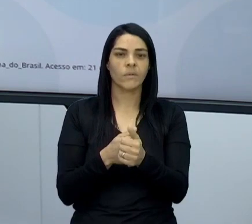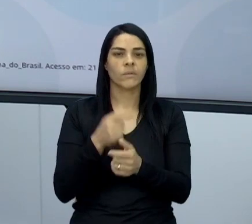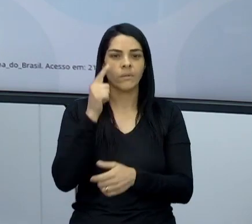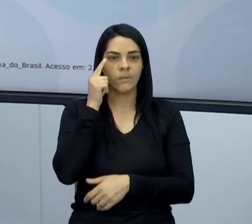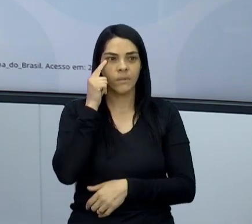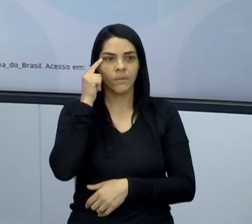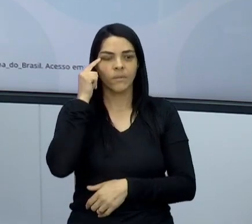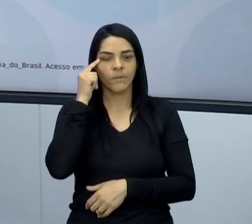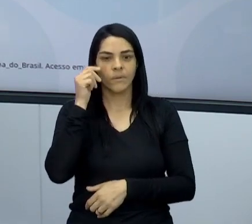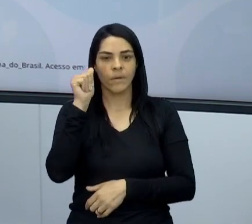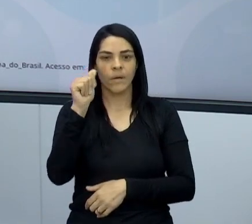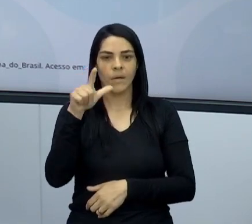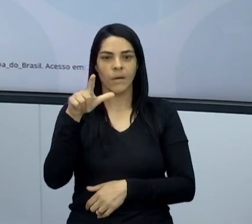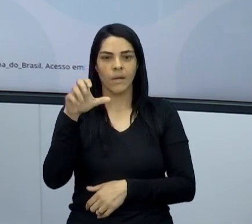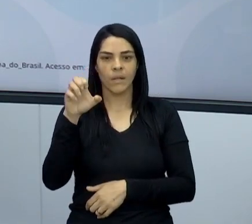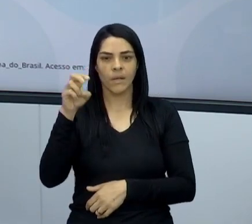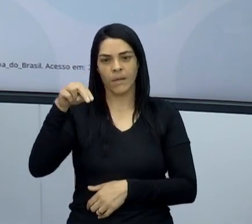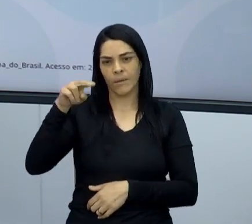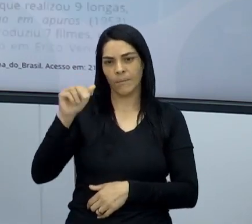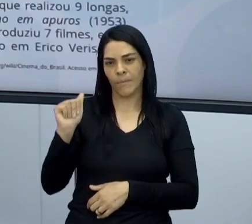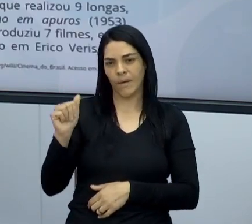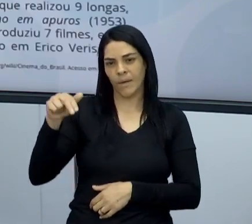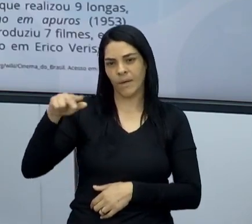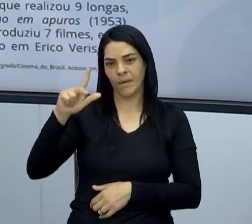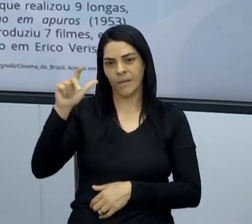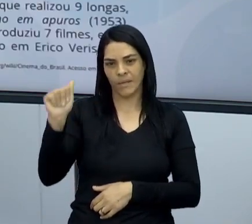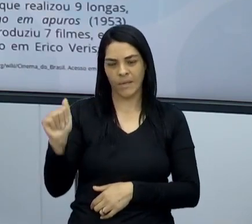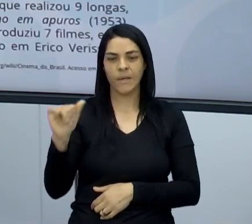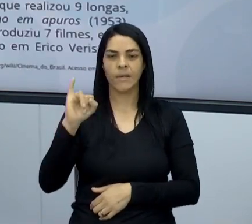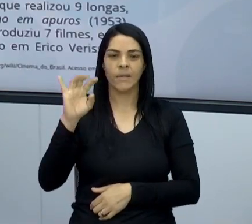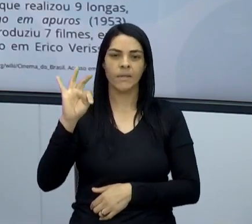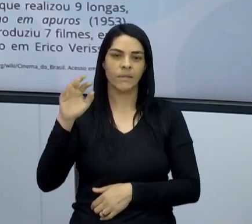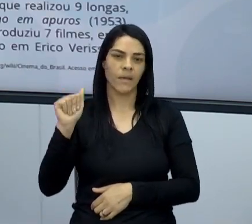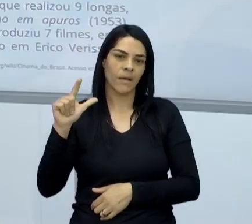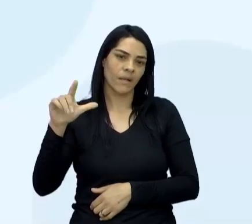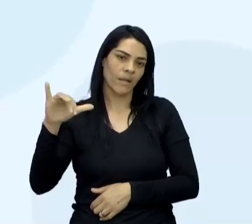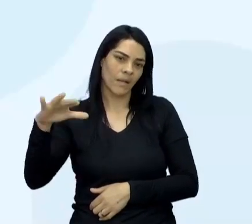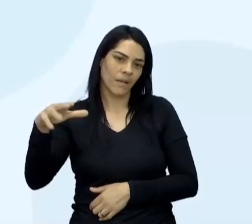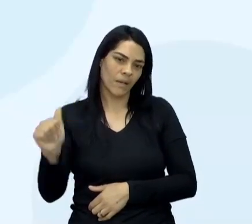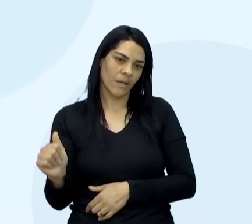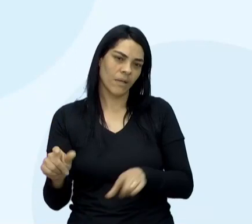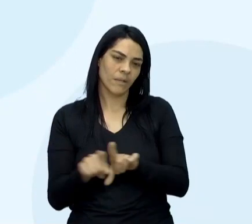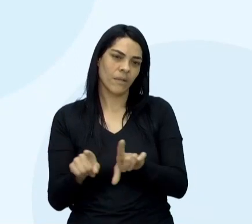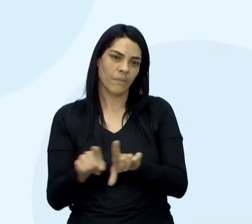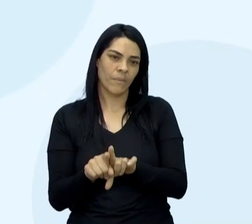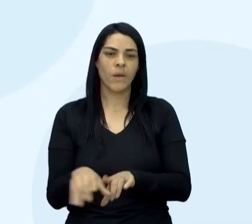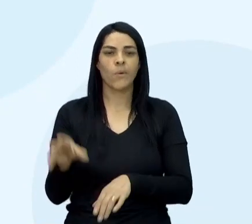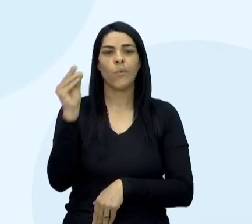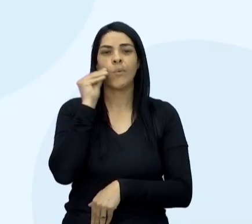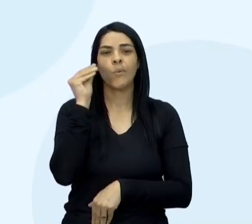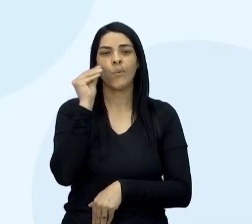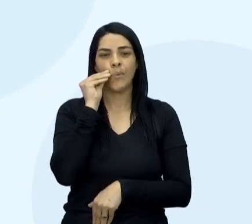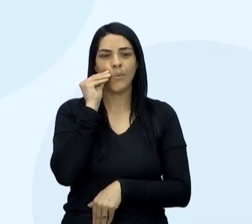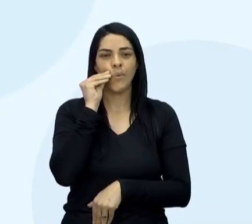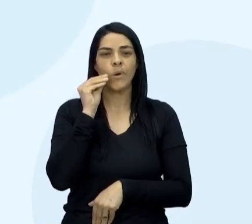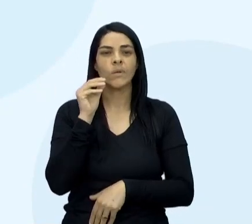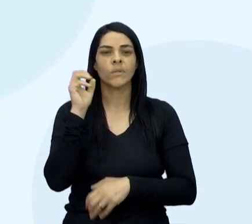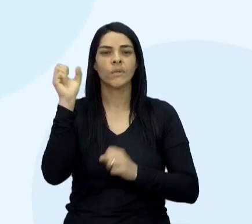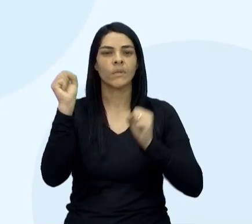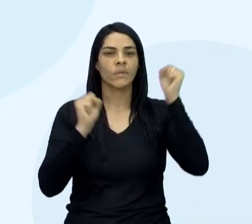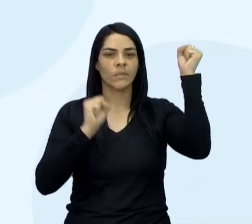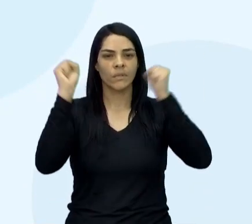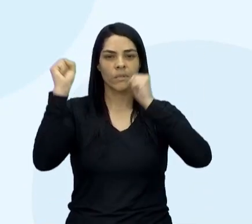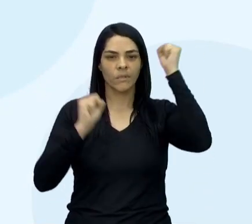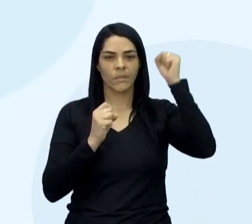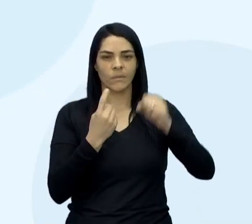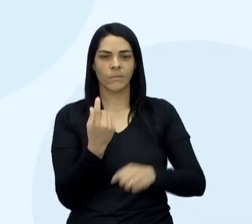Alemanha e Itália. Sei lá, é isso aí. Vamos lá, então. Tentativa de industrialização a partir de 48, né? No final dos anos 40,